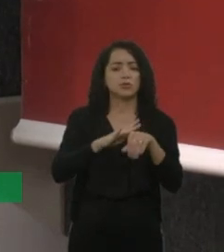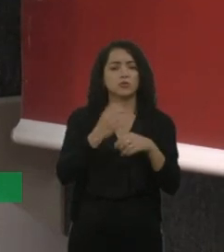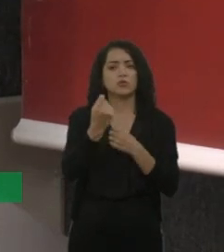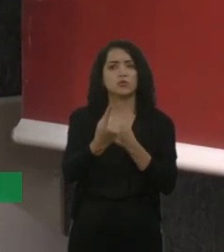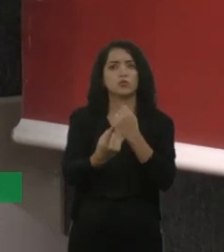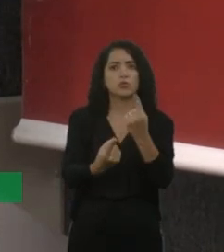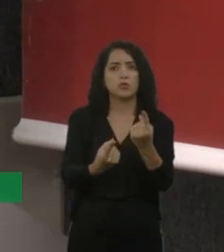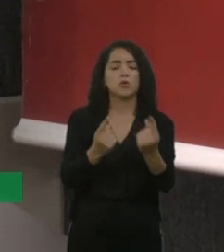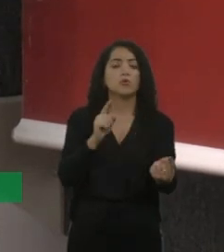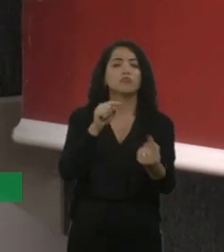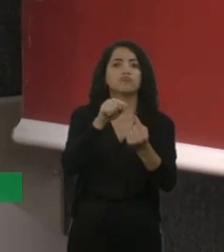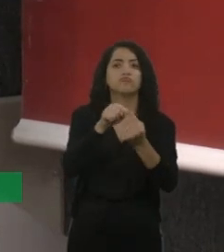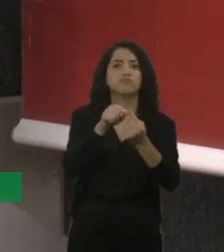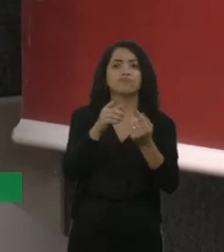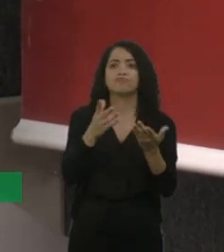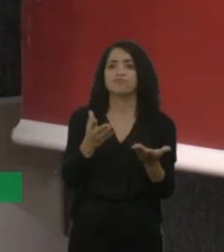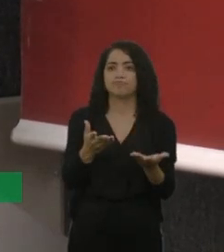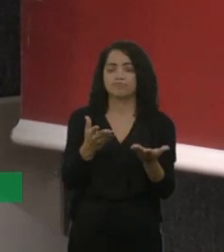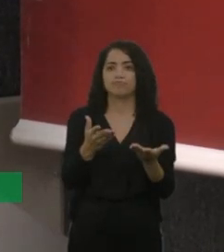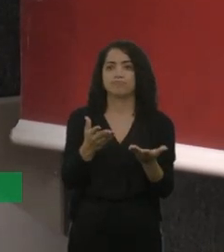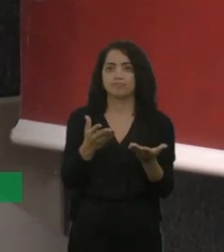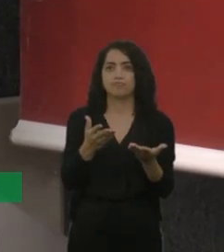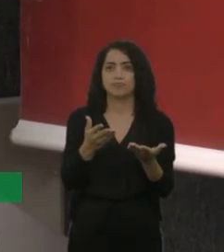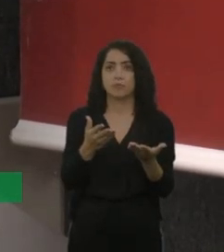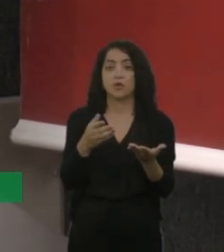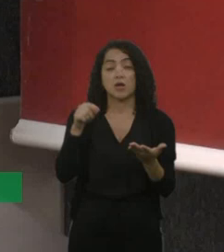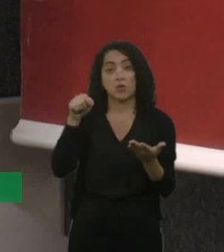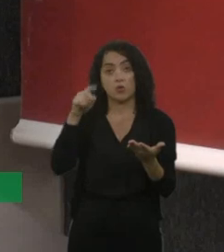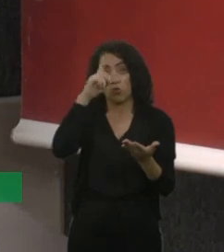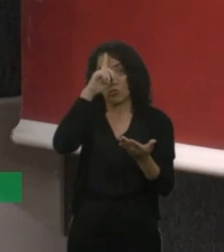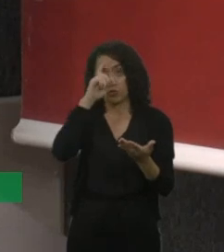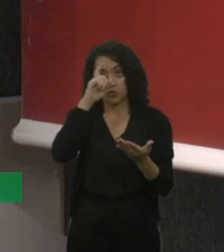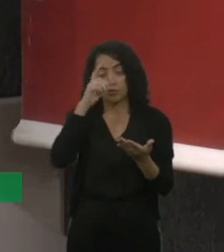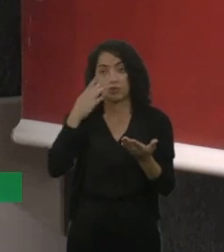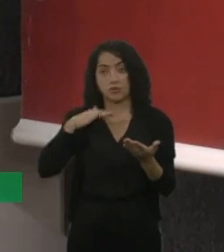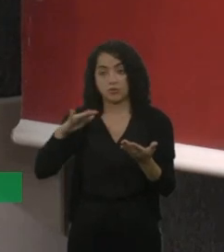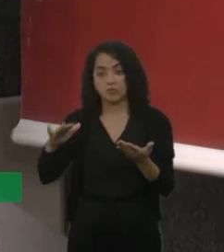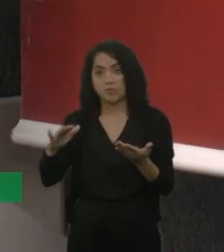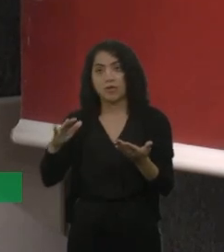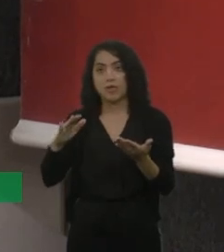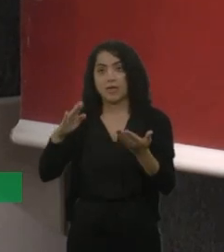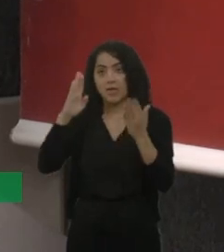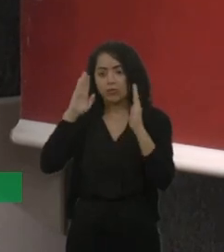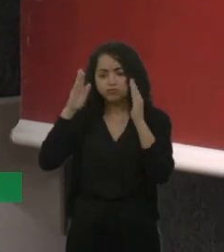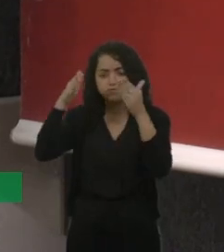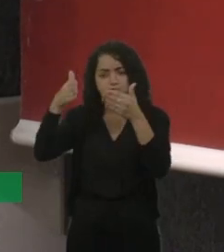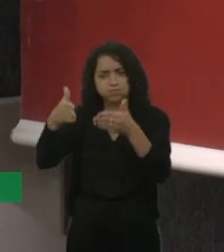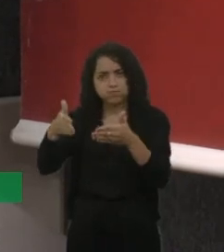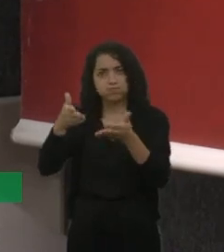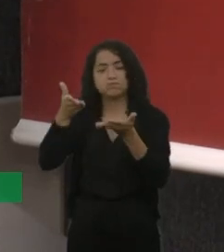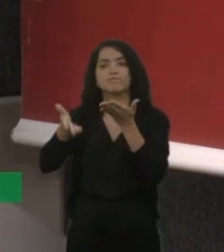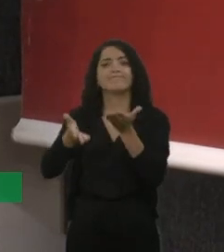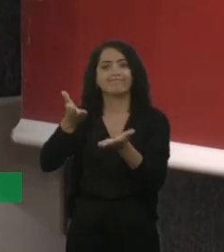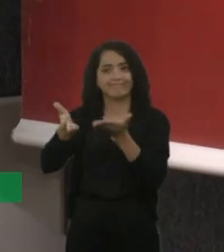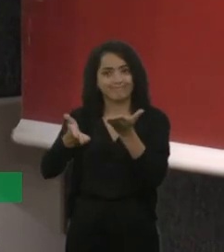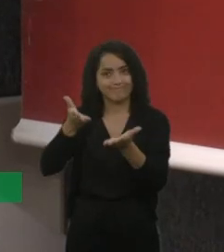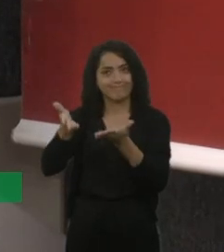mesmo objetivo. Tá? O Hospital Infantil é o centro de referência de atendimento em doenças